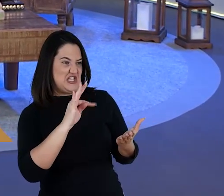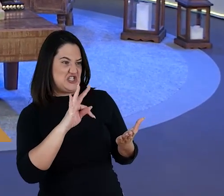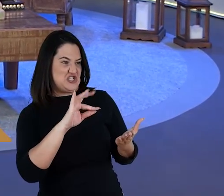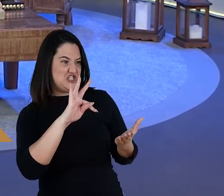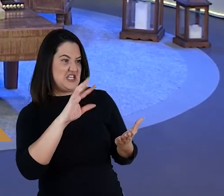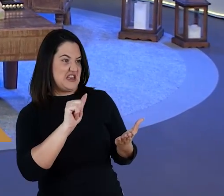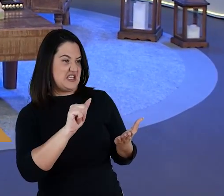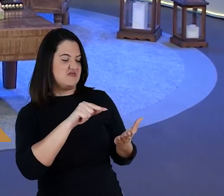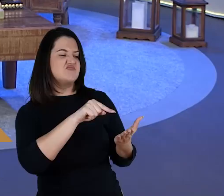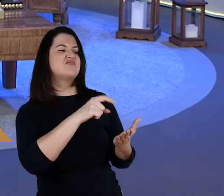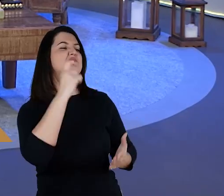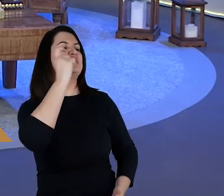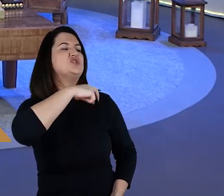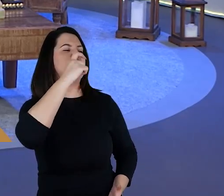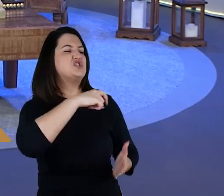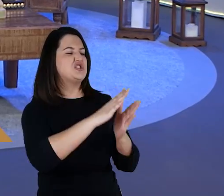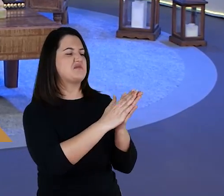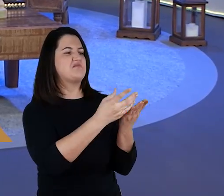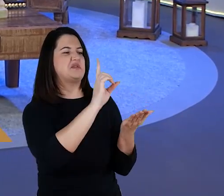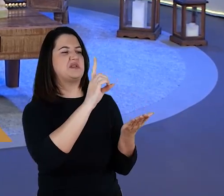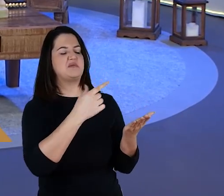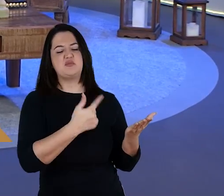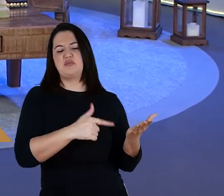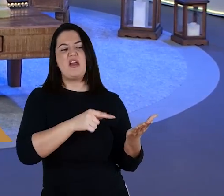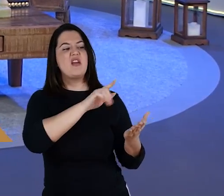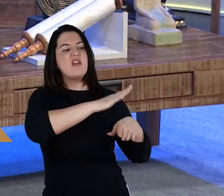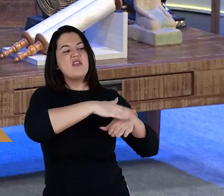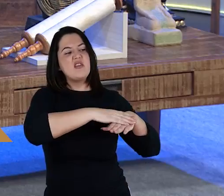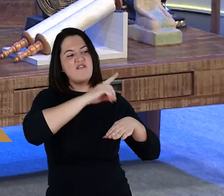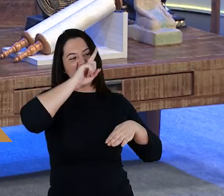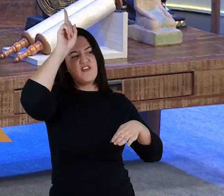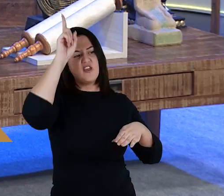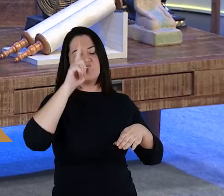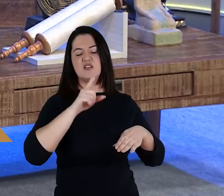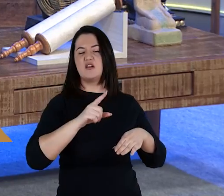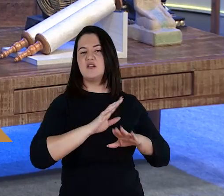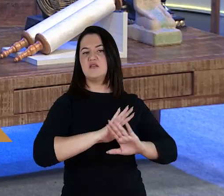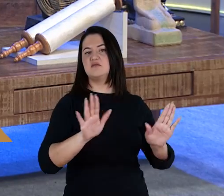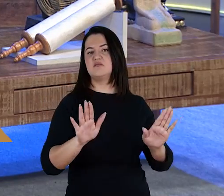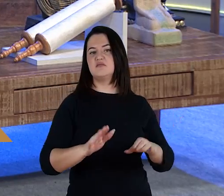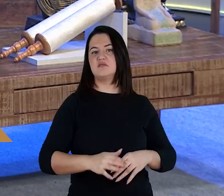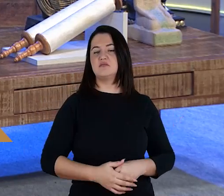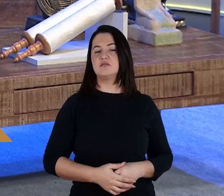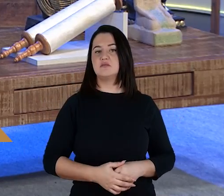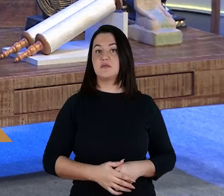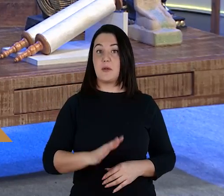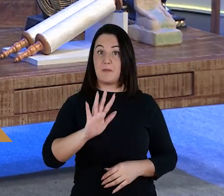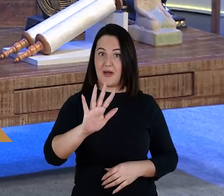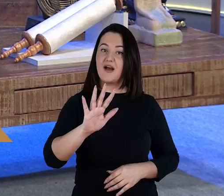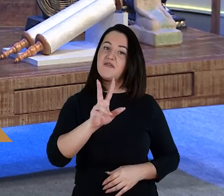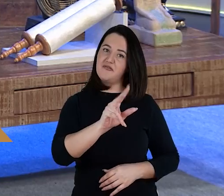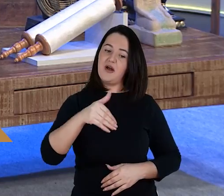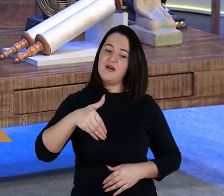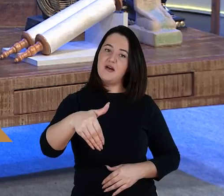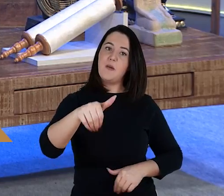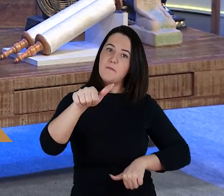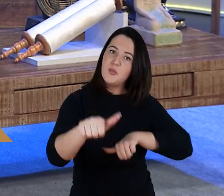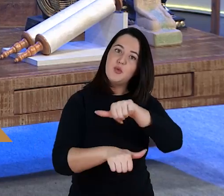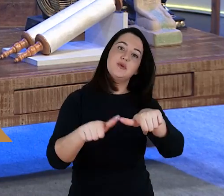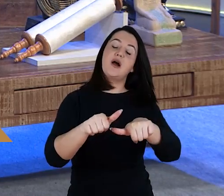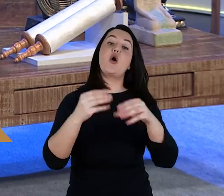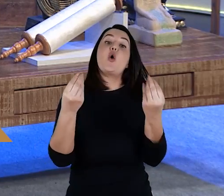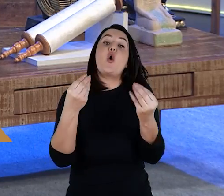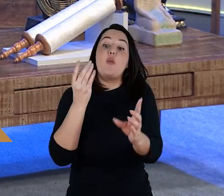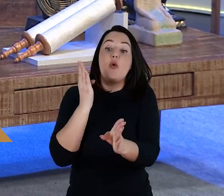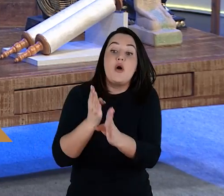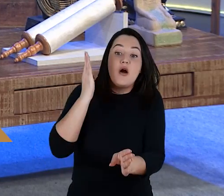bíblico. Mas isso estava prestes a mudar. E eu vou contar a você como é que foi encontrado o Império Hitita,